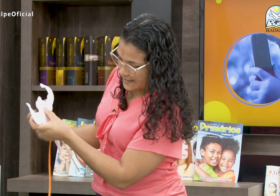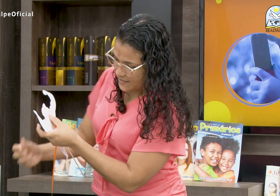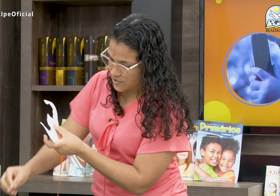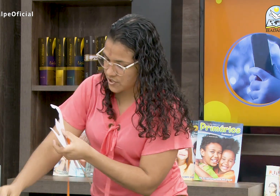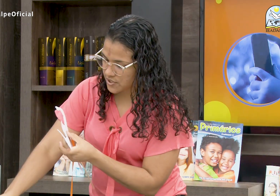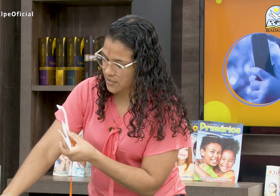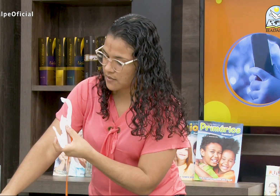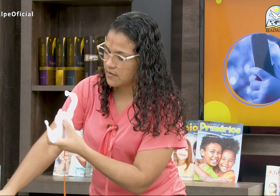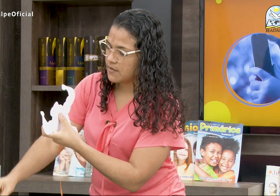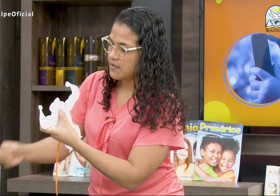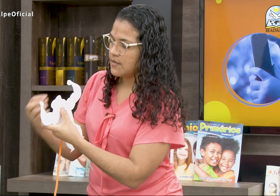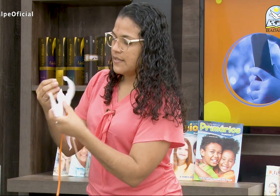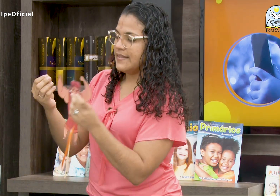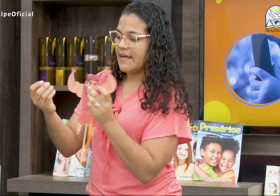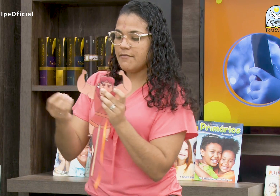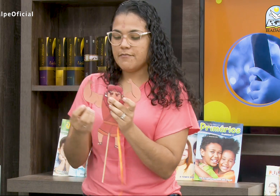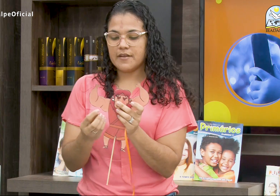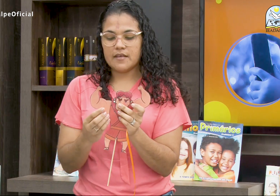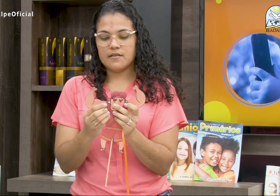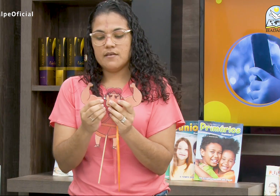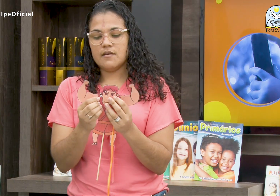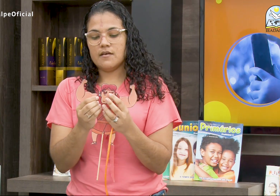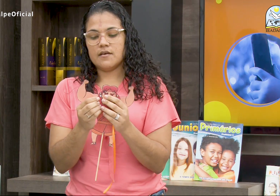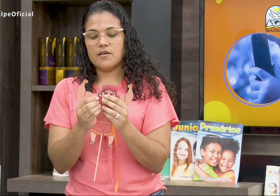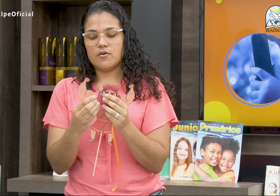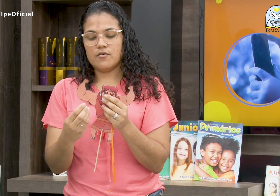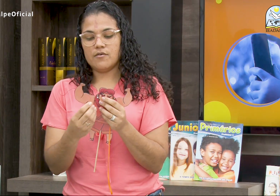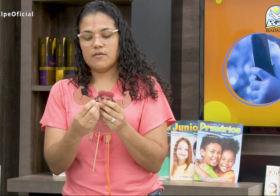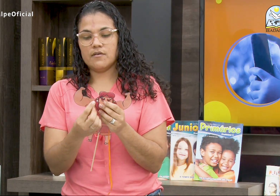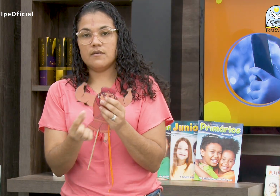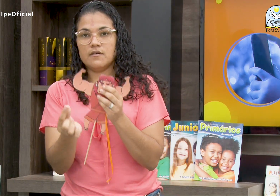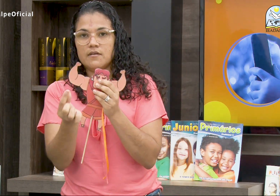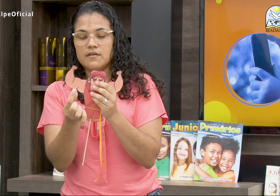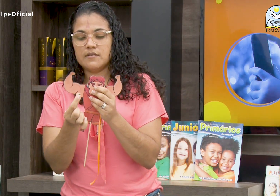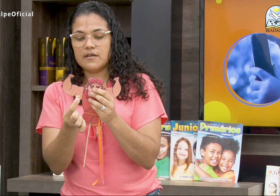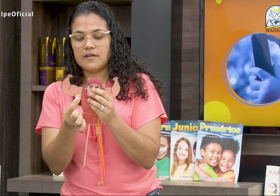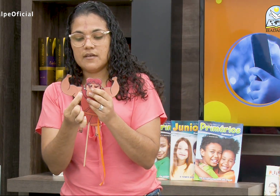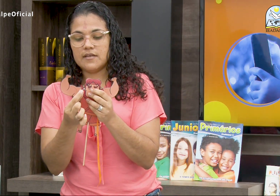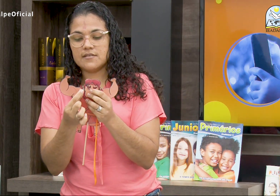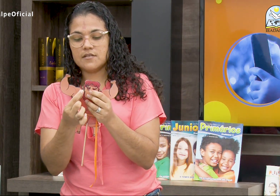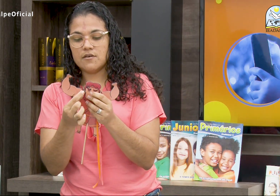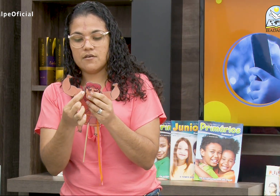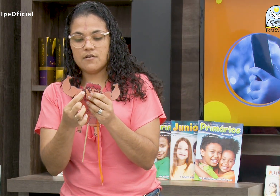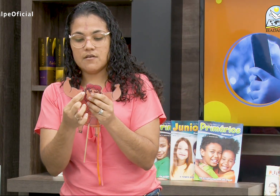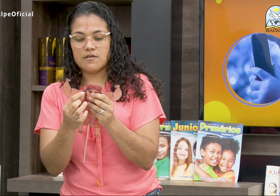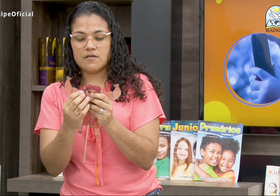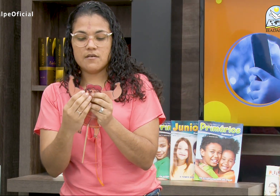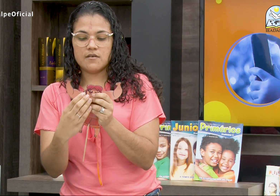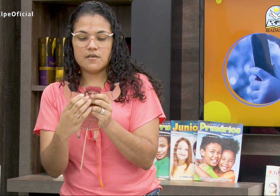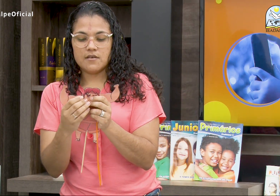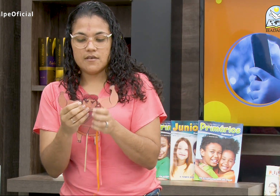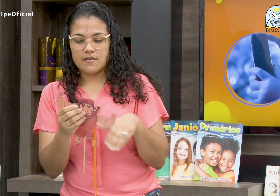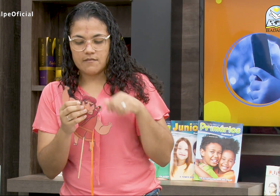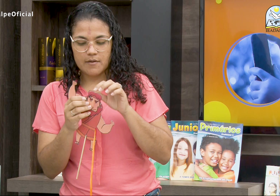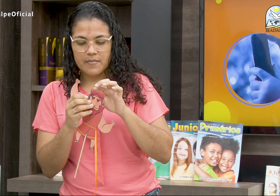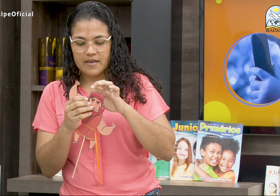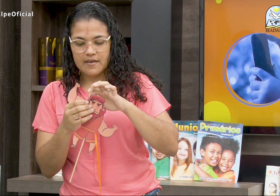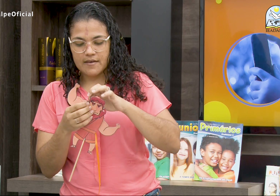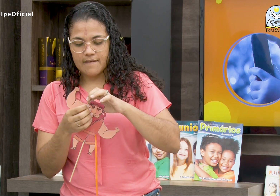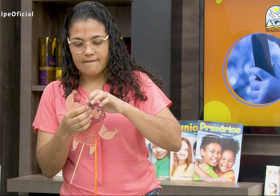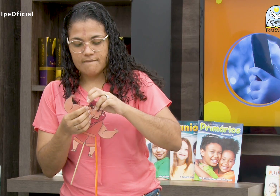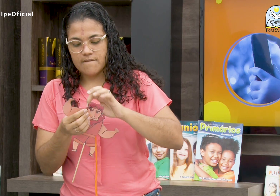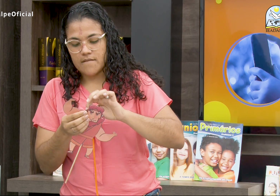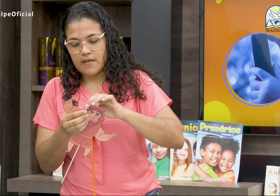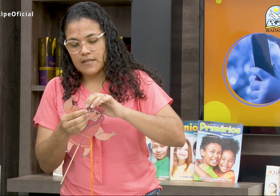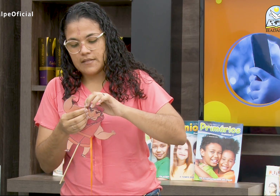pegar a tarraxinha na frente, aqui, ó. Aqui assim, ó. E vai